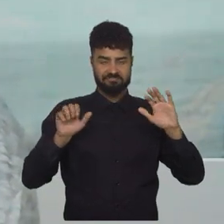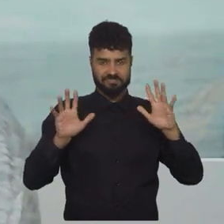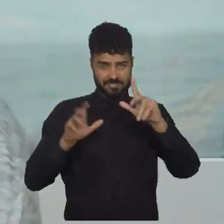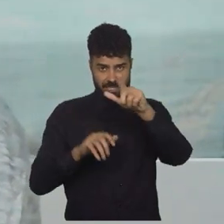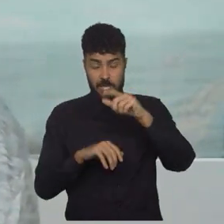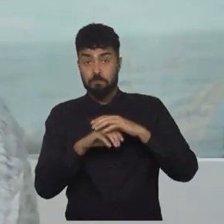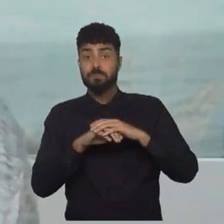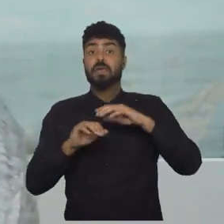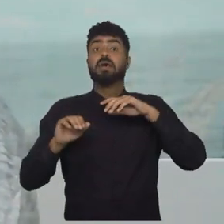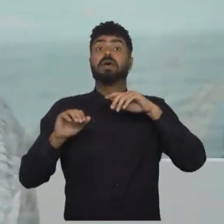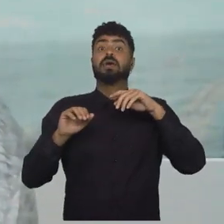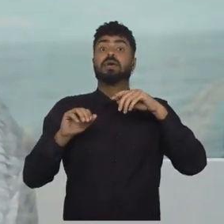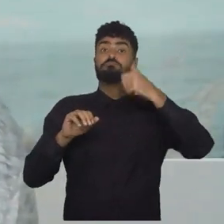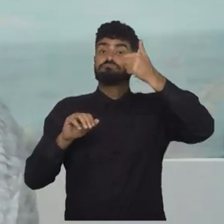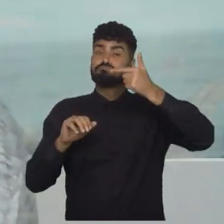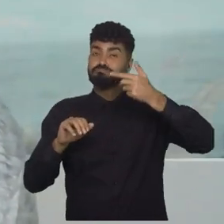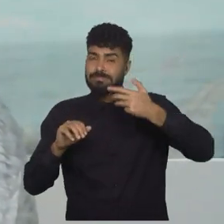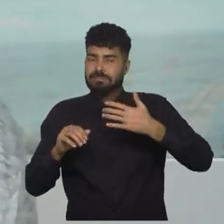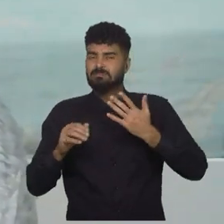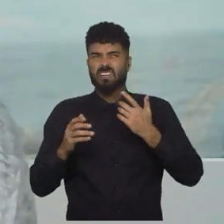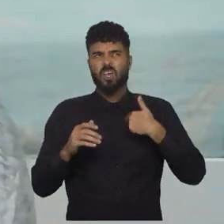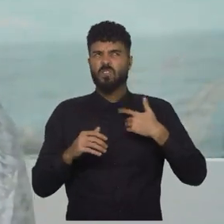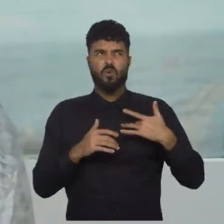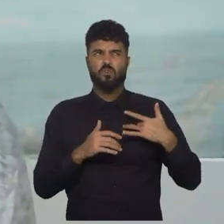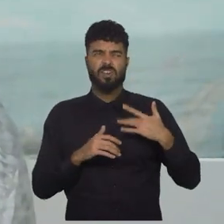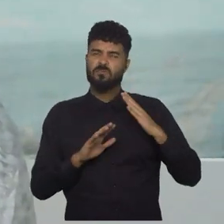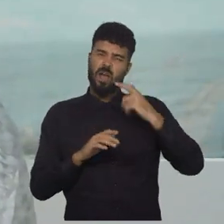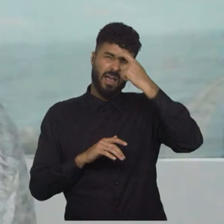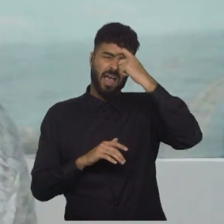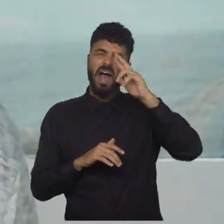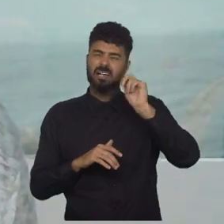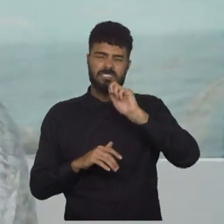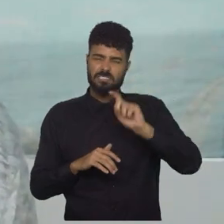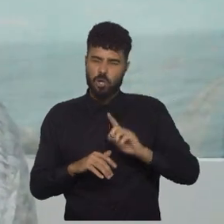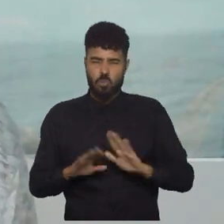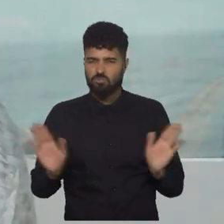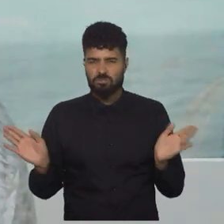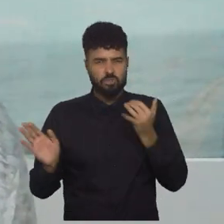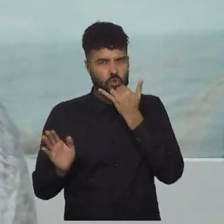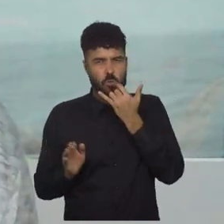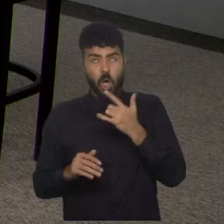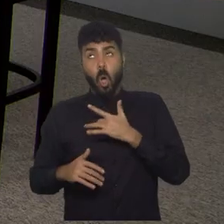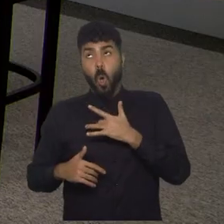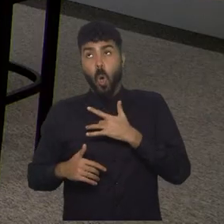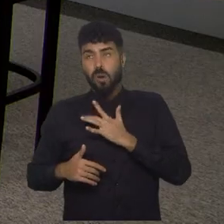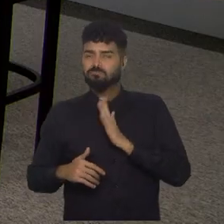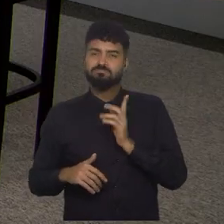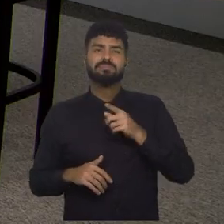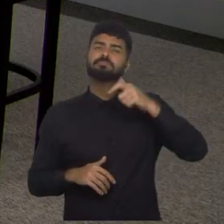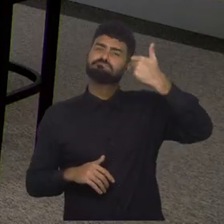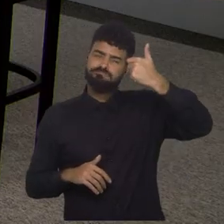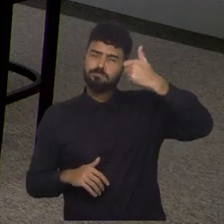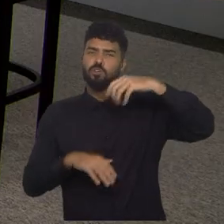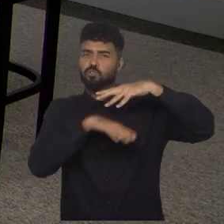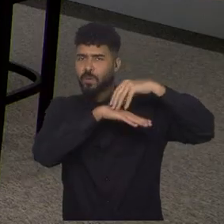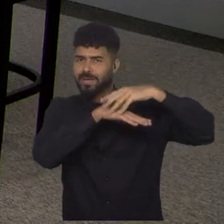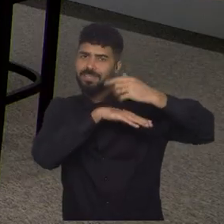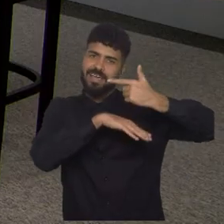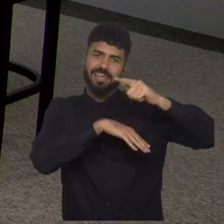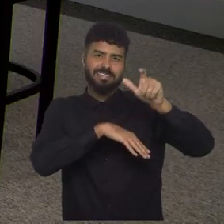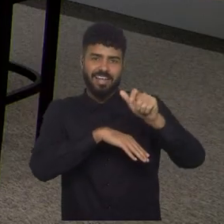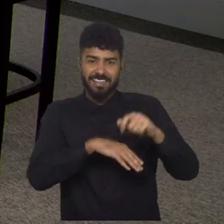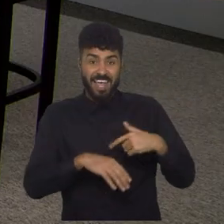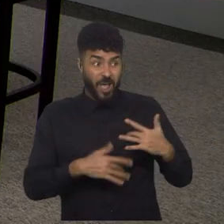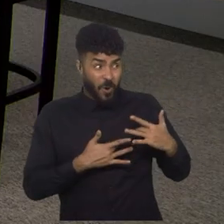que... Eu não vou com o coração, não, gente. Eu vou de Suécia. Eu sou racional. Não, porque se eu for com o coração, isso vai